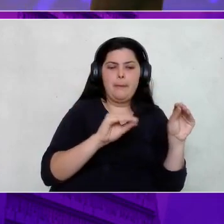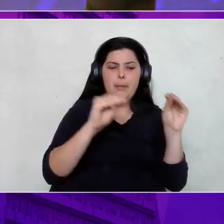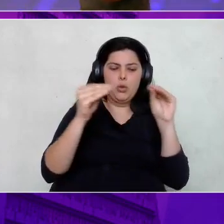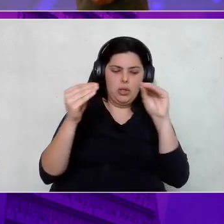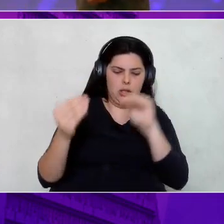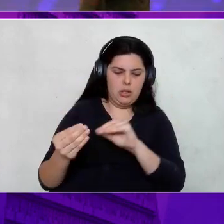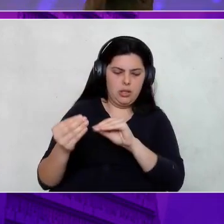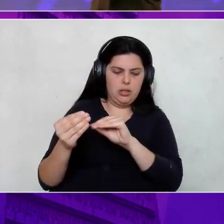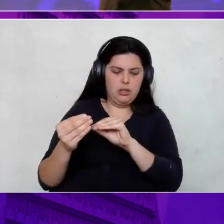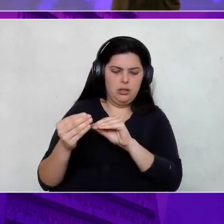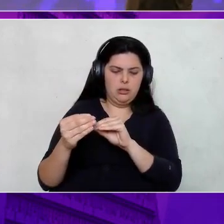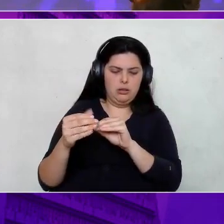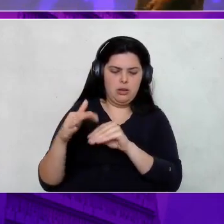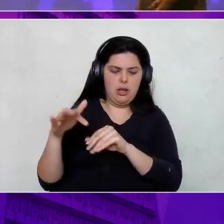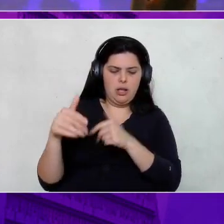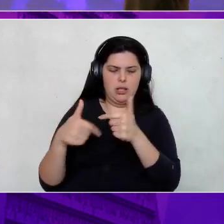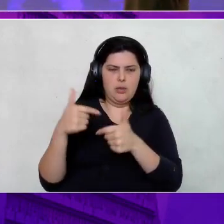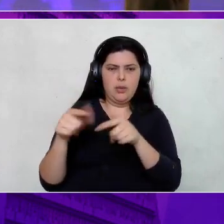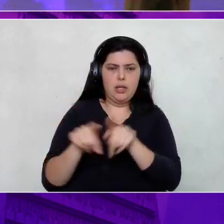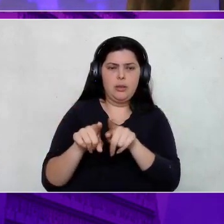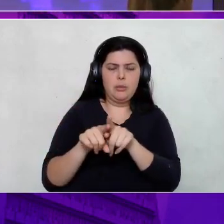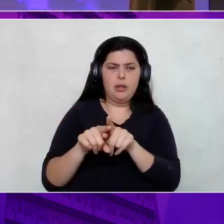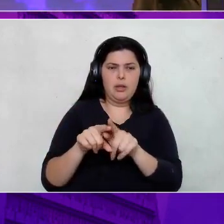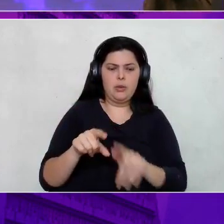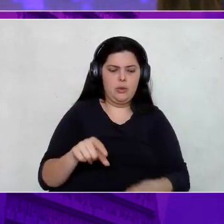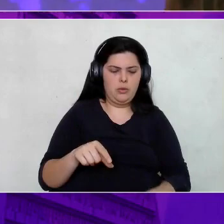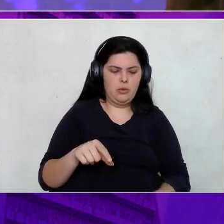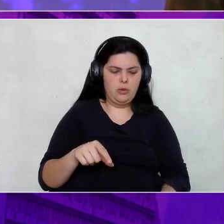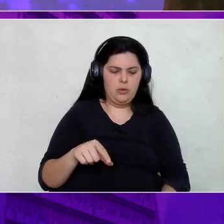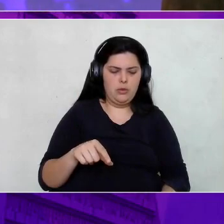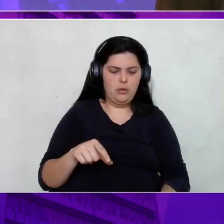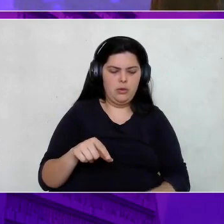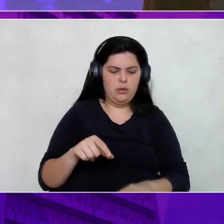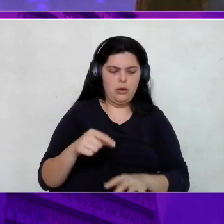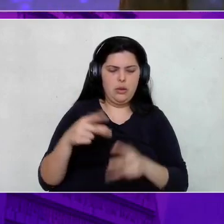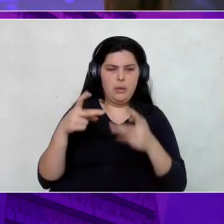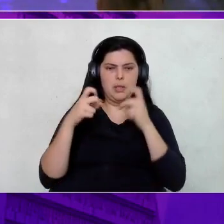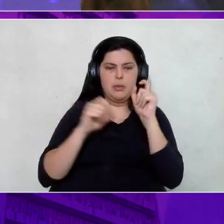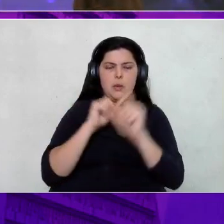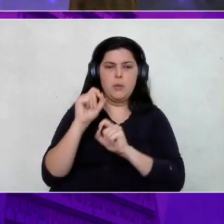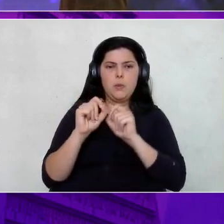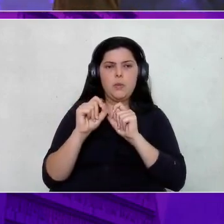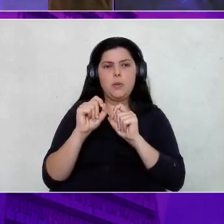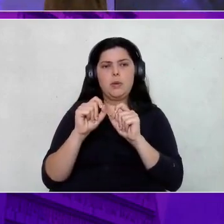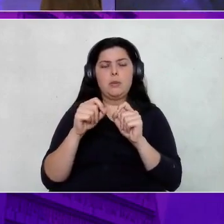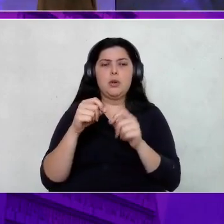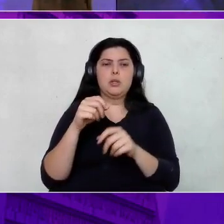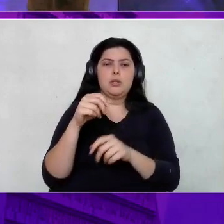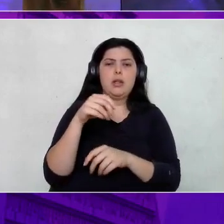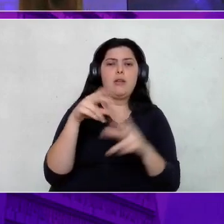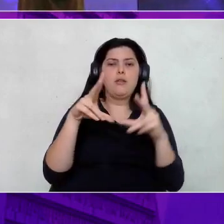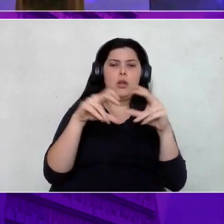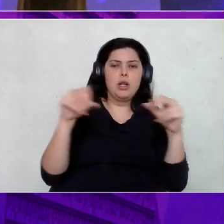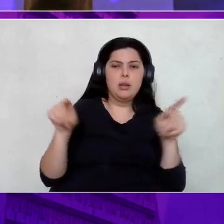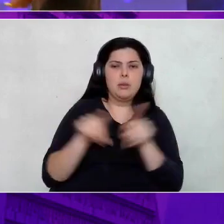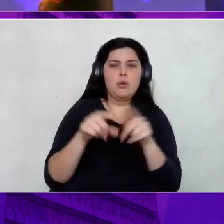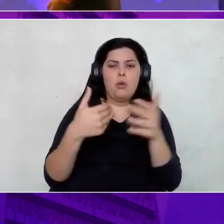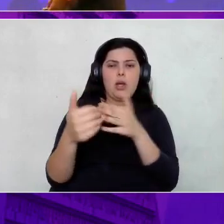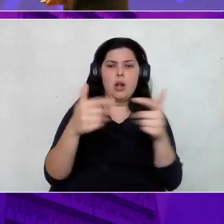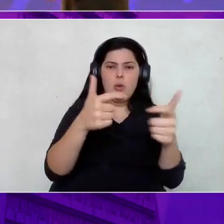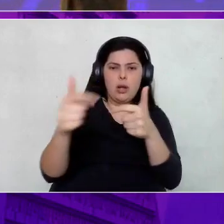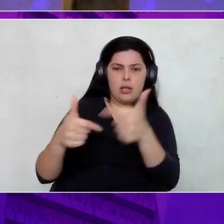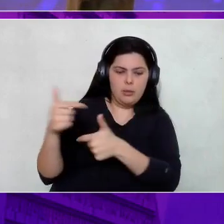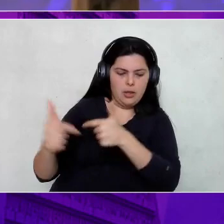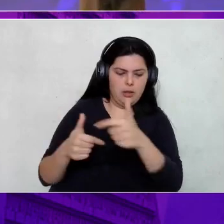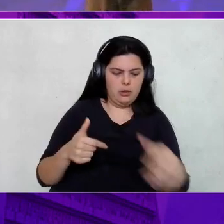service, sim? Inclusive home. E aí, vantagem que você pode estar em Porto Rico, em Floripa, em outro lugar, certo? E isso aí